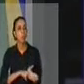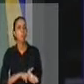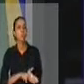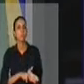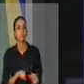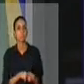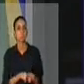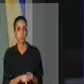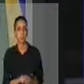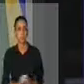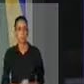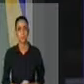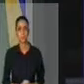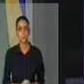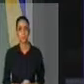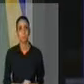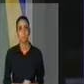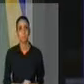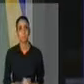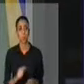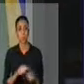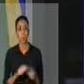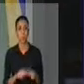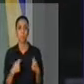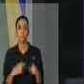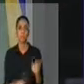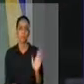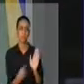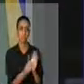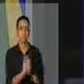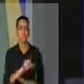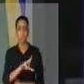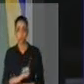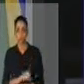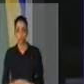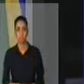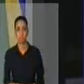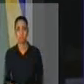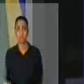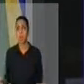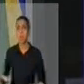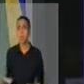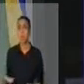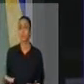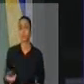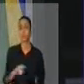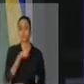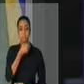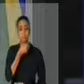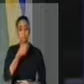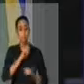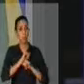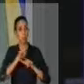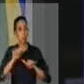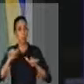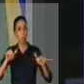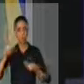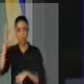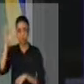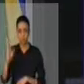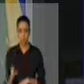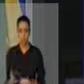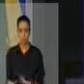comunicar. Imaginemos nós que estamos aqui falando nesse microfone para o Brasil, na Câmara dos Deputados, as